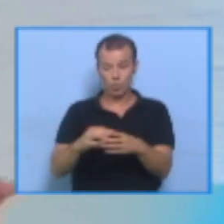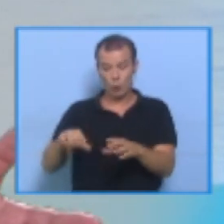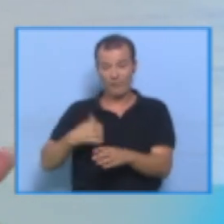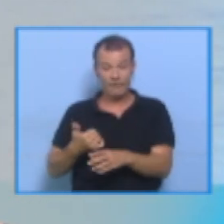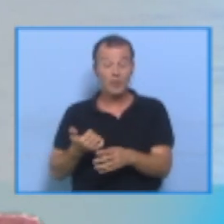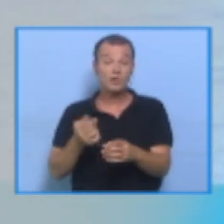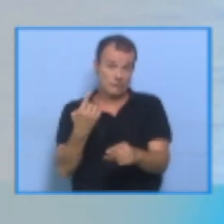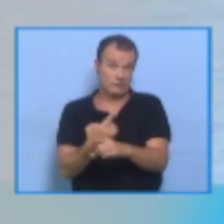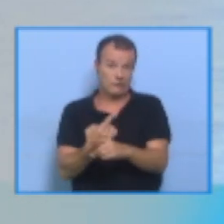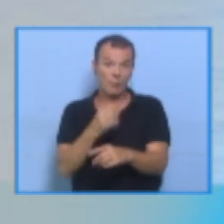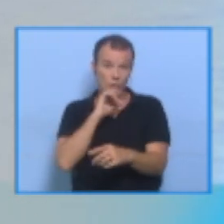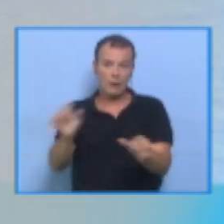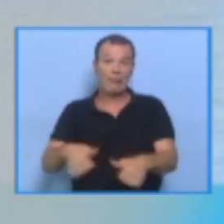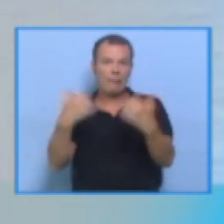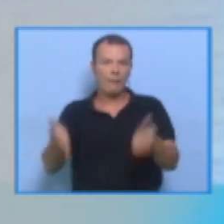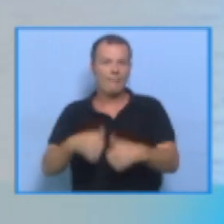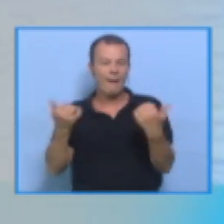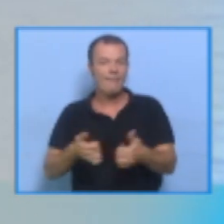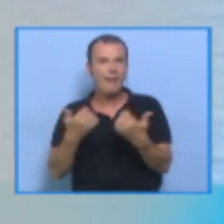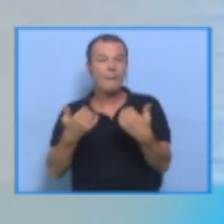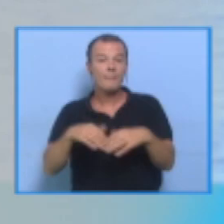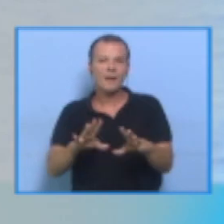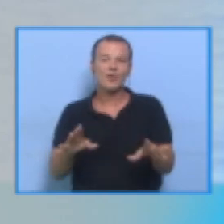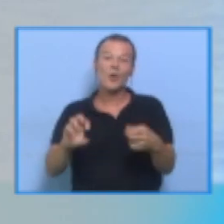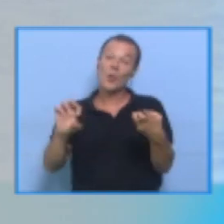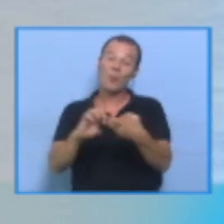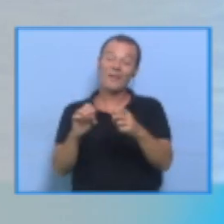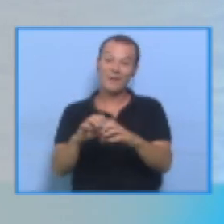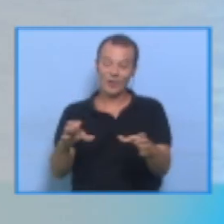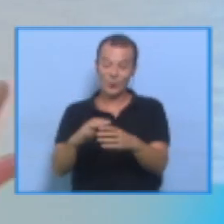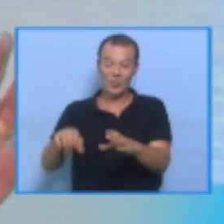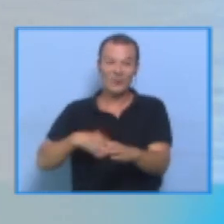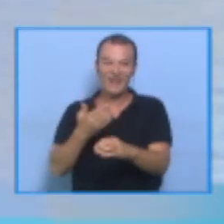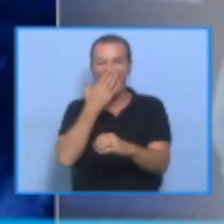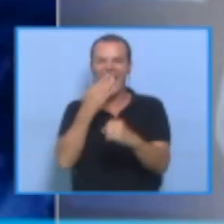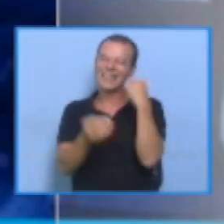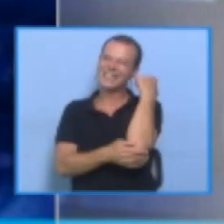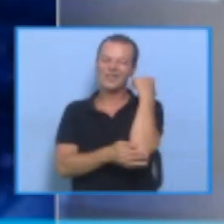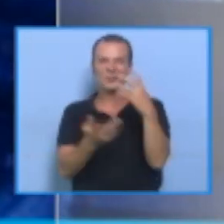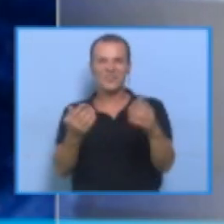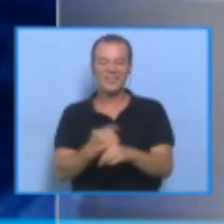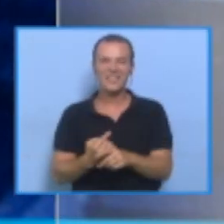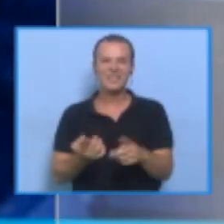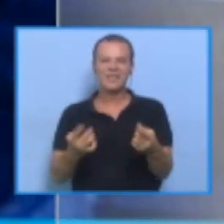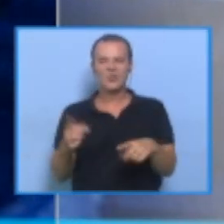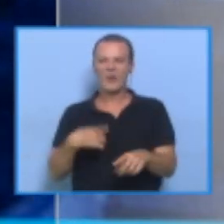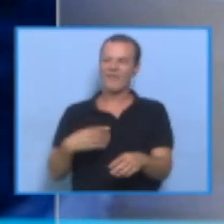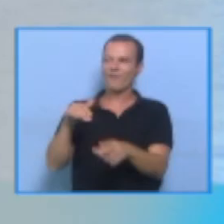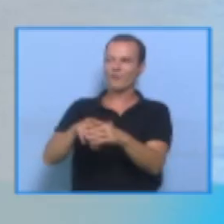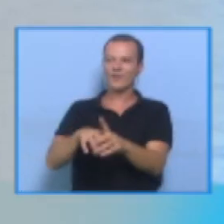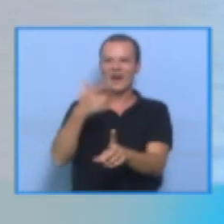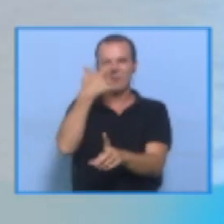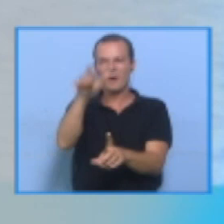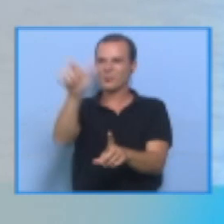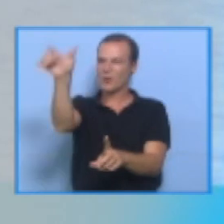não fossem os verdes terem a tal dor de cotovelo, não vamos votar em ninguém que venha